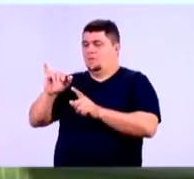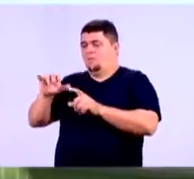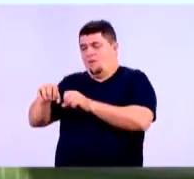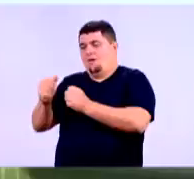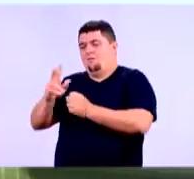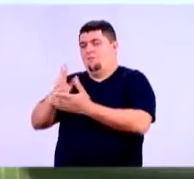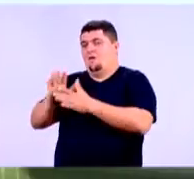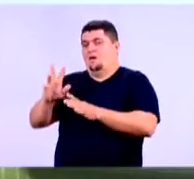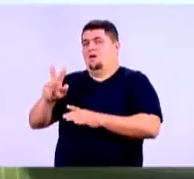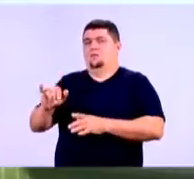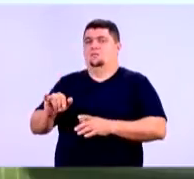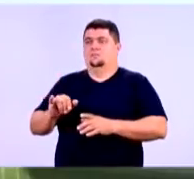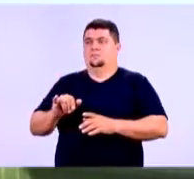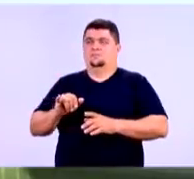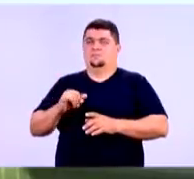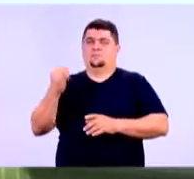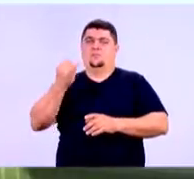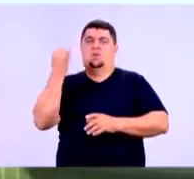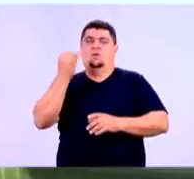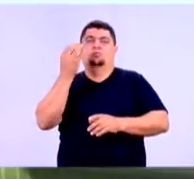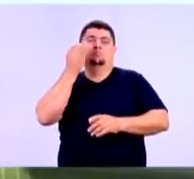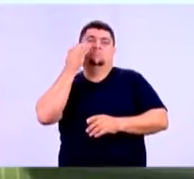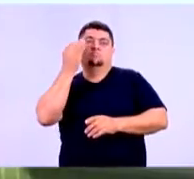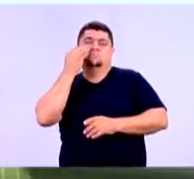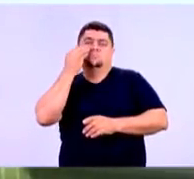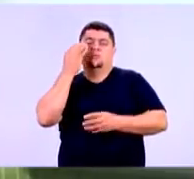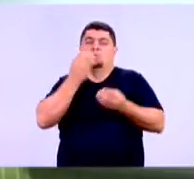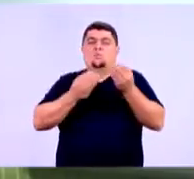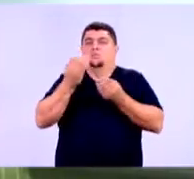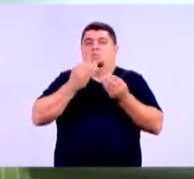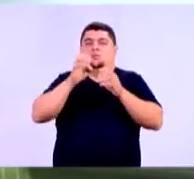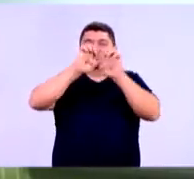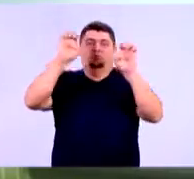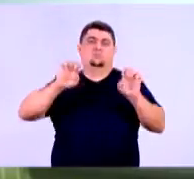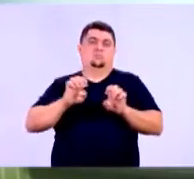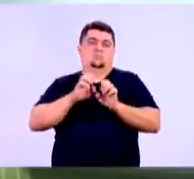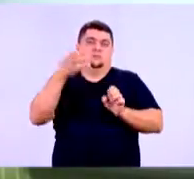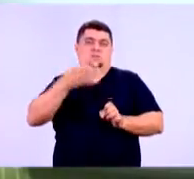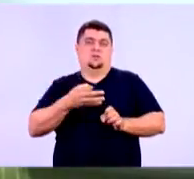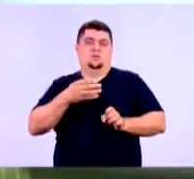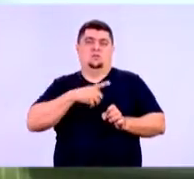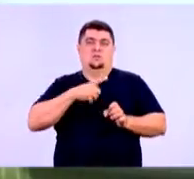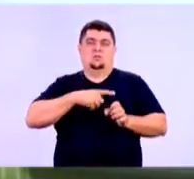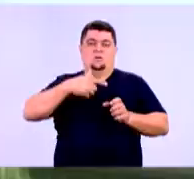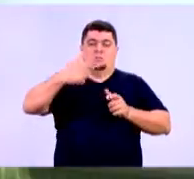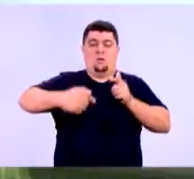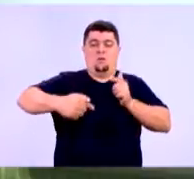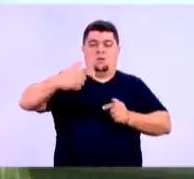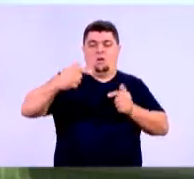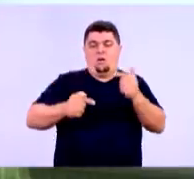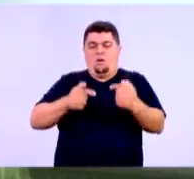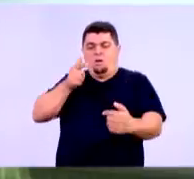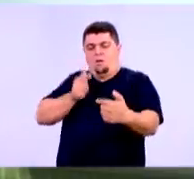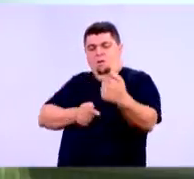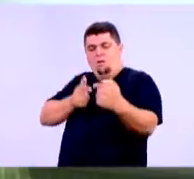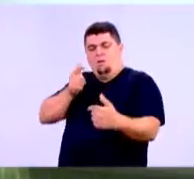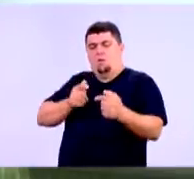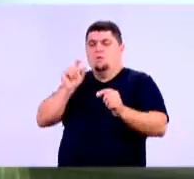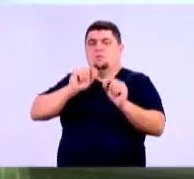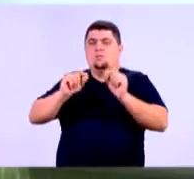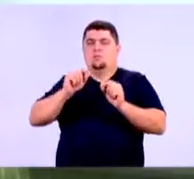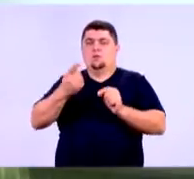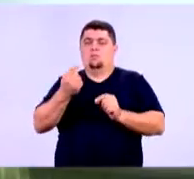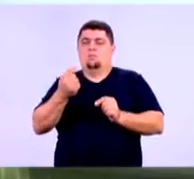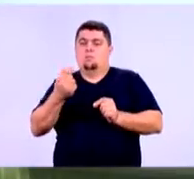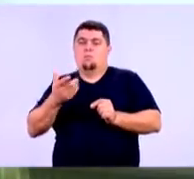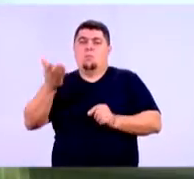cidades. Então é importante compreender a estrutura deste mercado, também a sua concorrência, o que influencia nos seus preços,